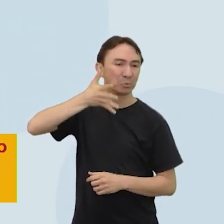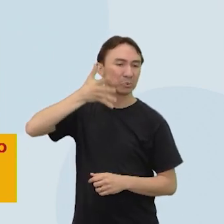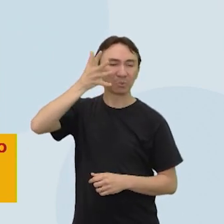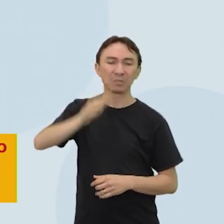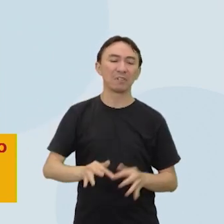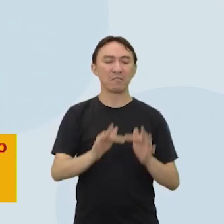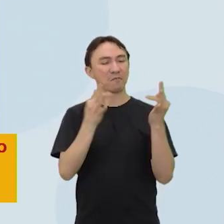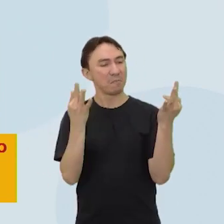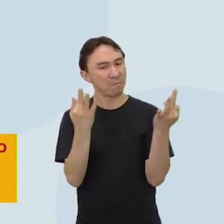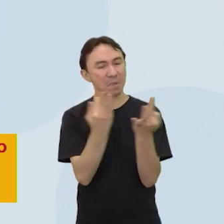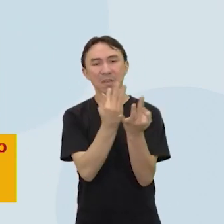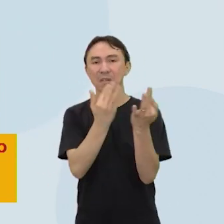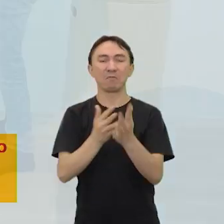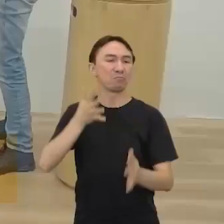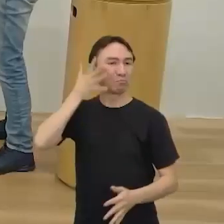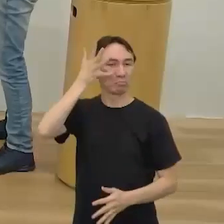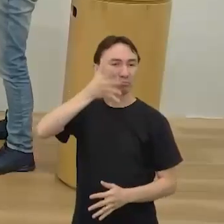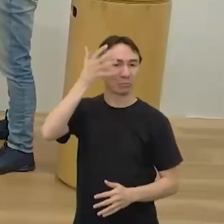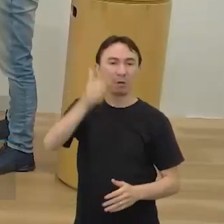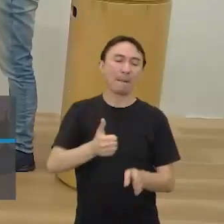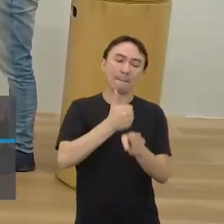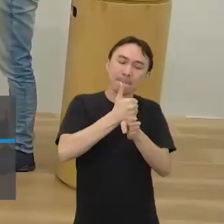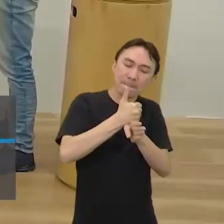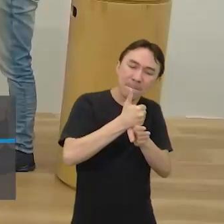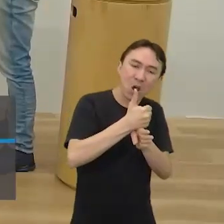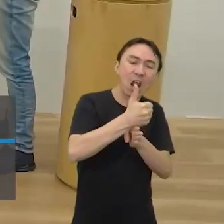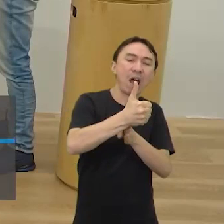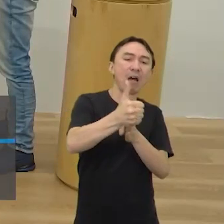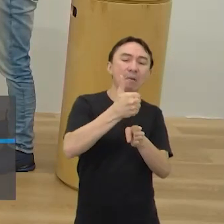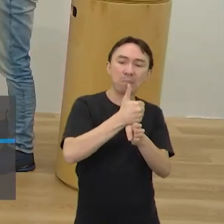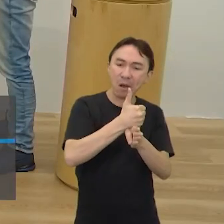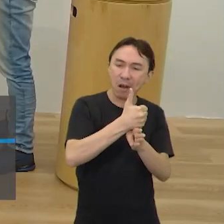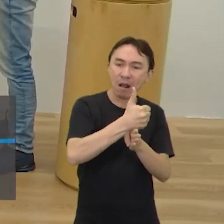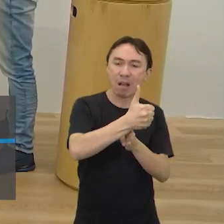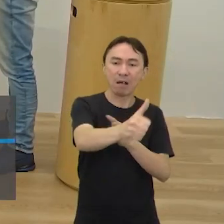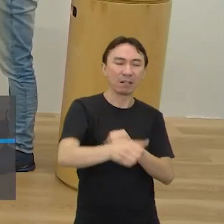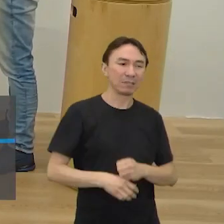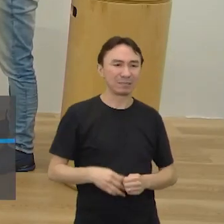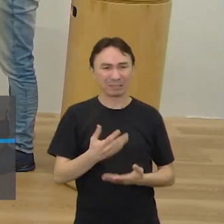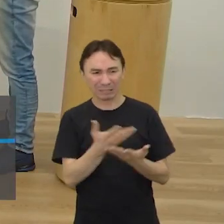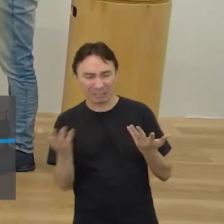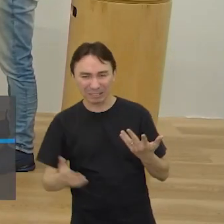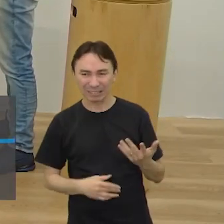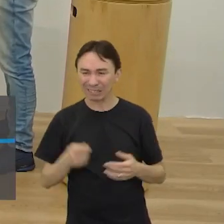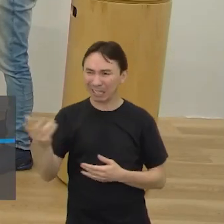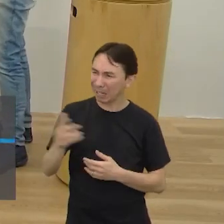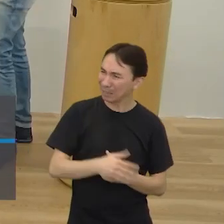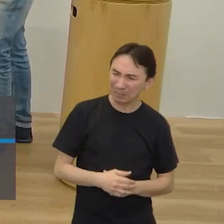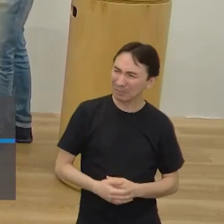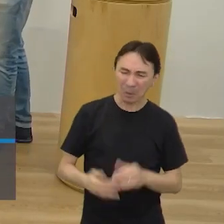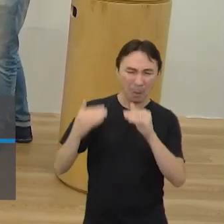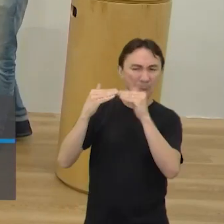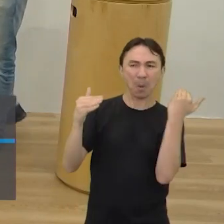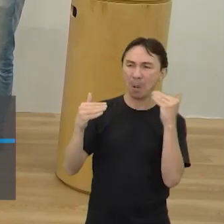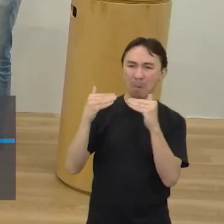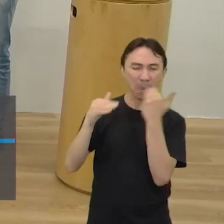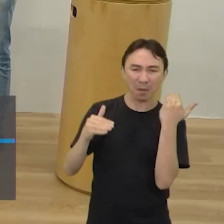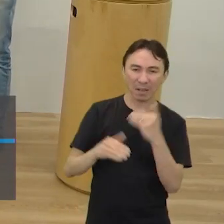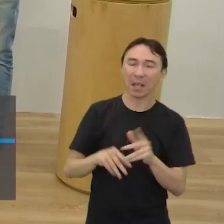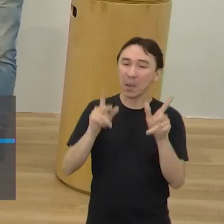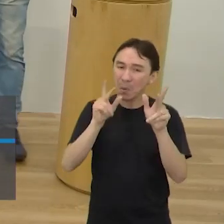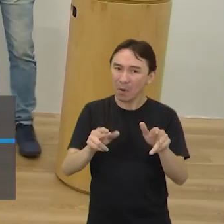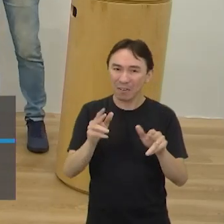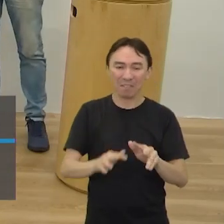que esteja contra essa ditadura está violando os pilares da família. A gente não percebe isso também,